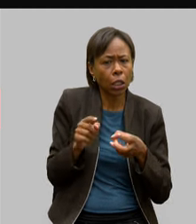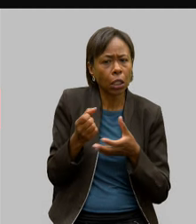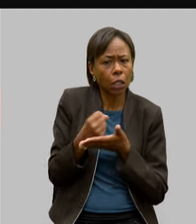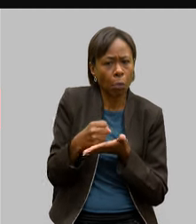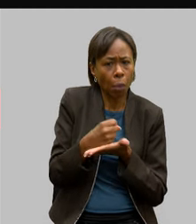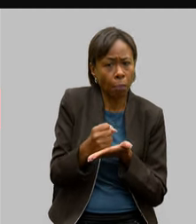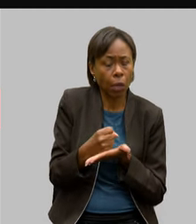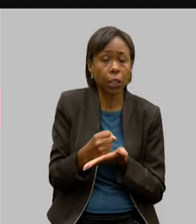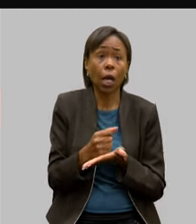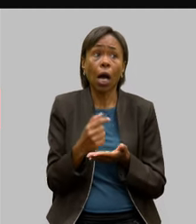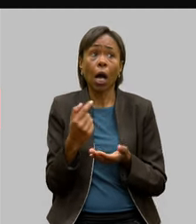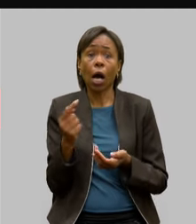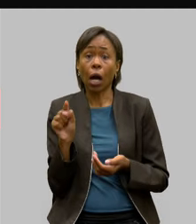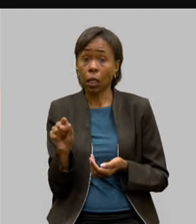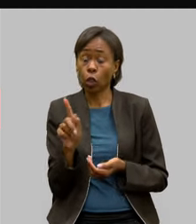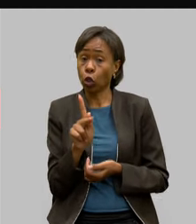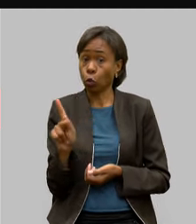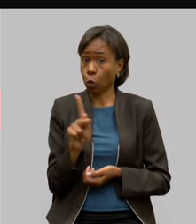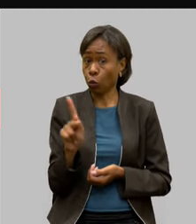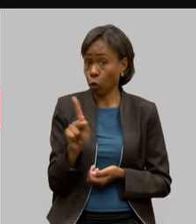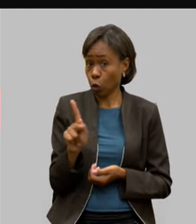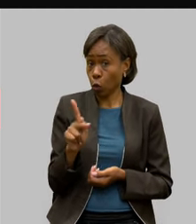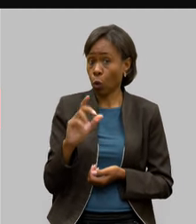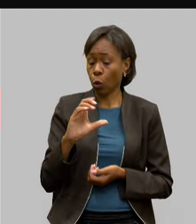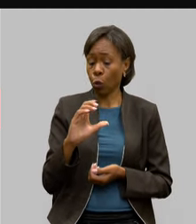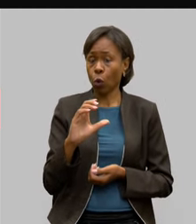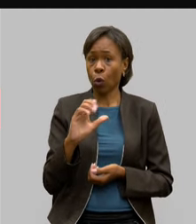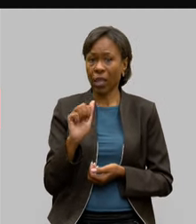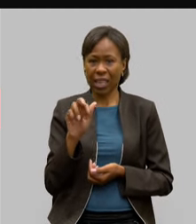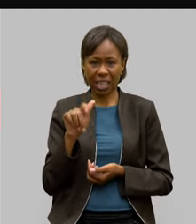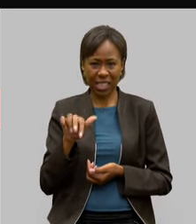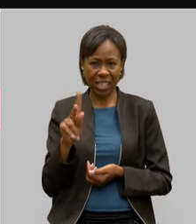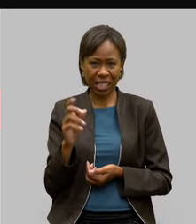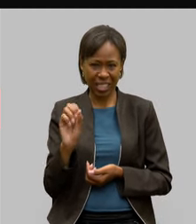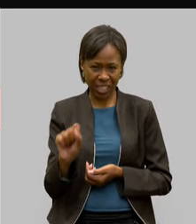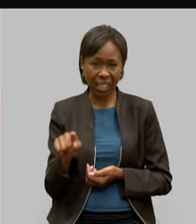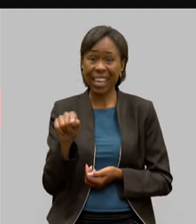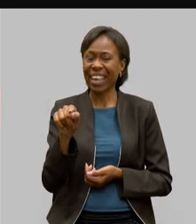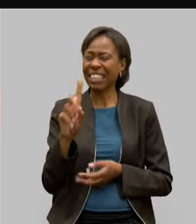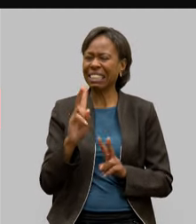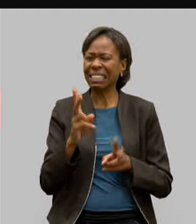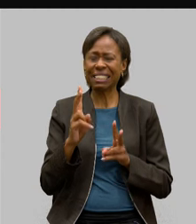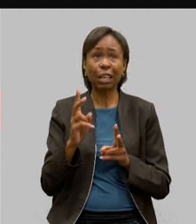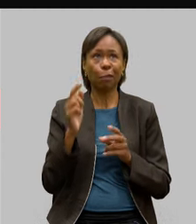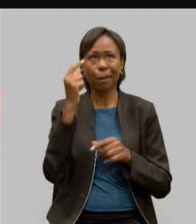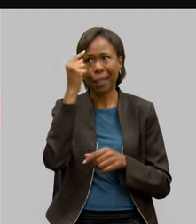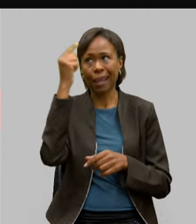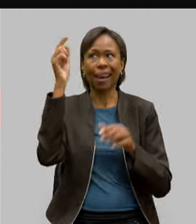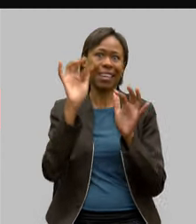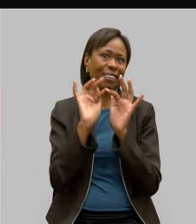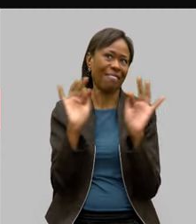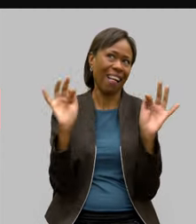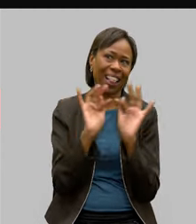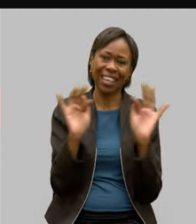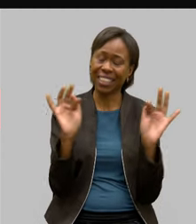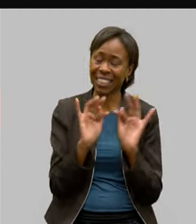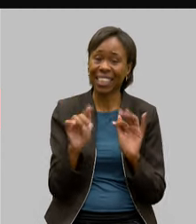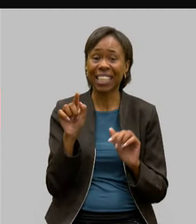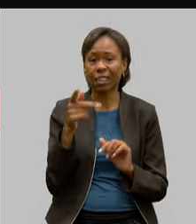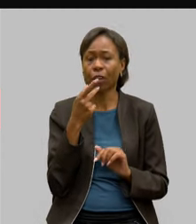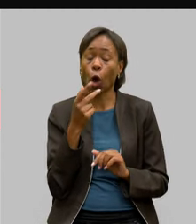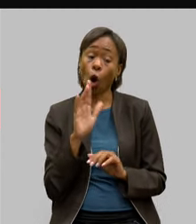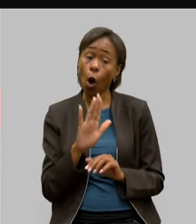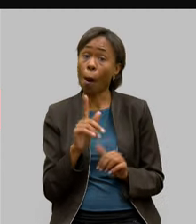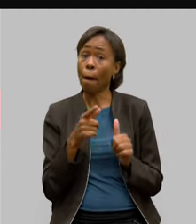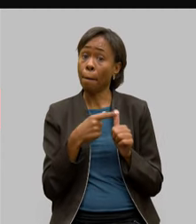professor carlini que aí vem um outro ditado né o professor carlini ele tinha vários ditados ele era muito bom desses dessas histórias e ele falou assim ó primeiro